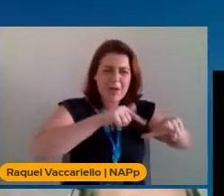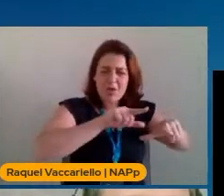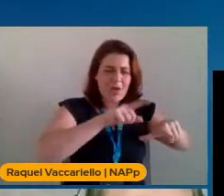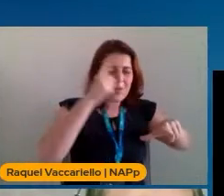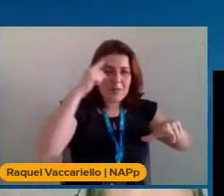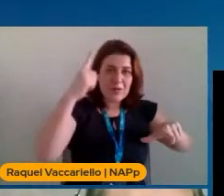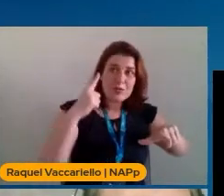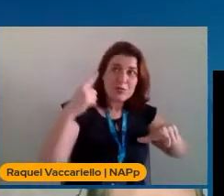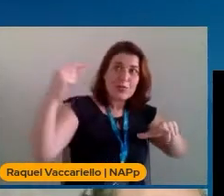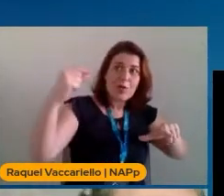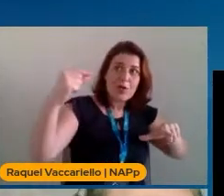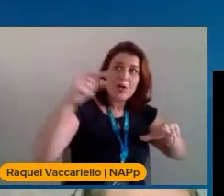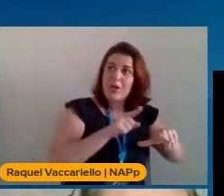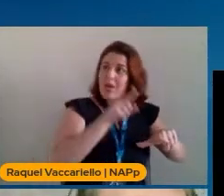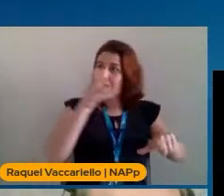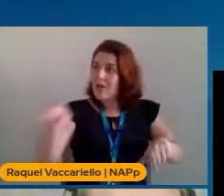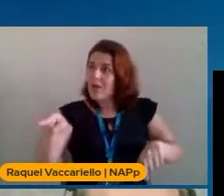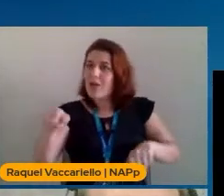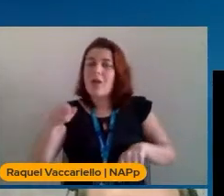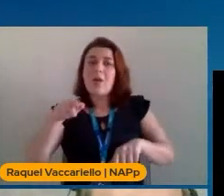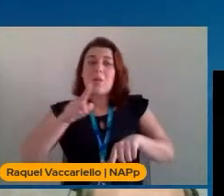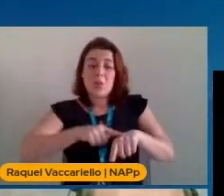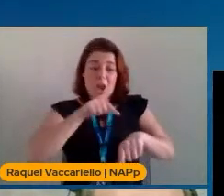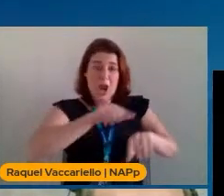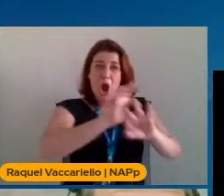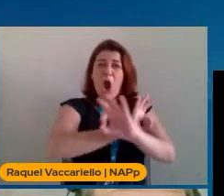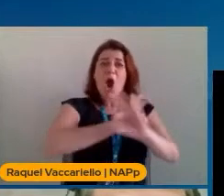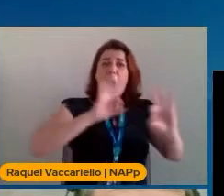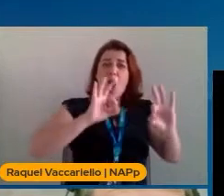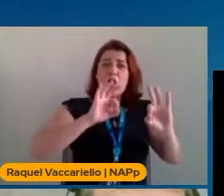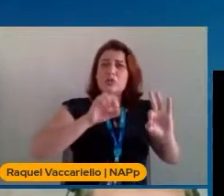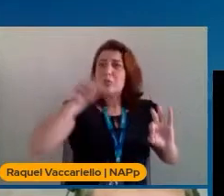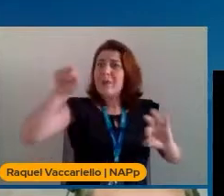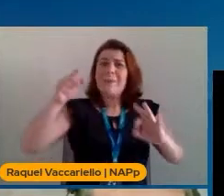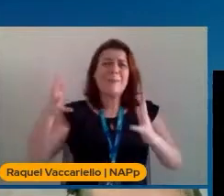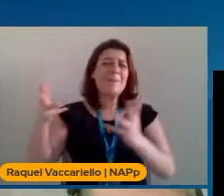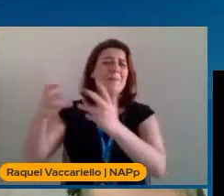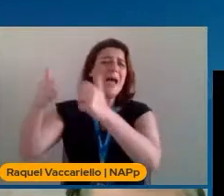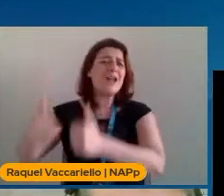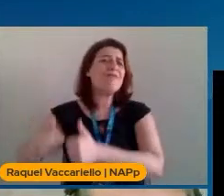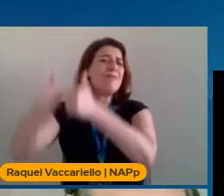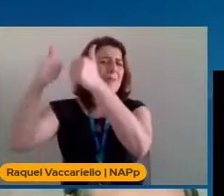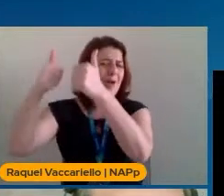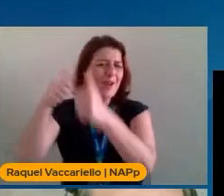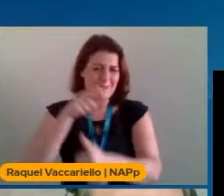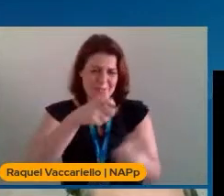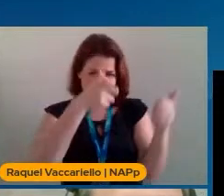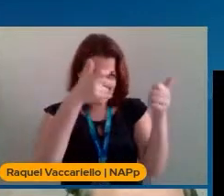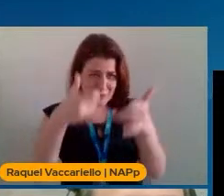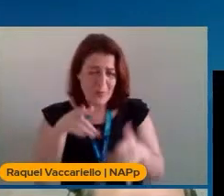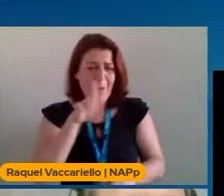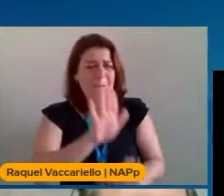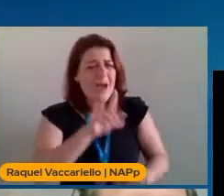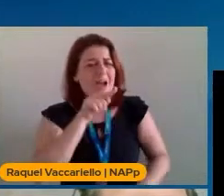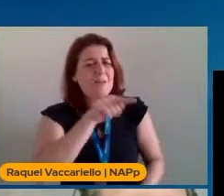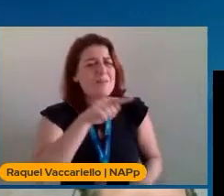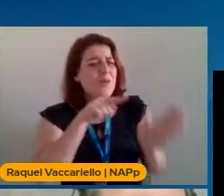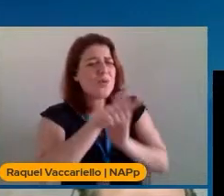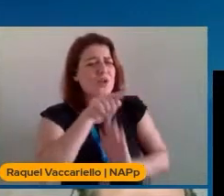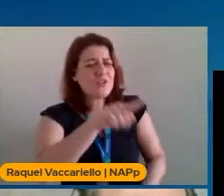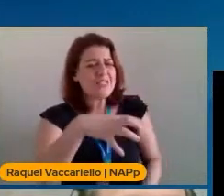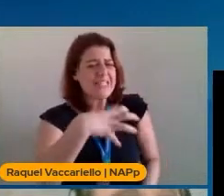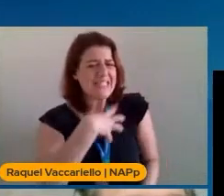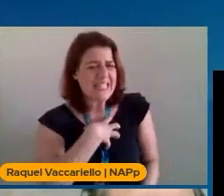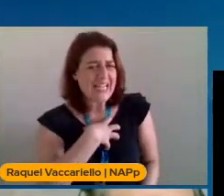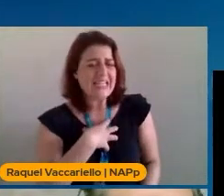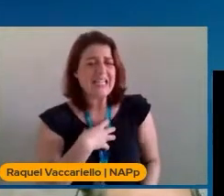você trocou um momento ótimo, um momento maravilhoso. Né? Mas você sente também que você, mesmo que você esteja numa